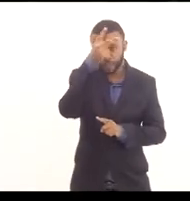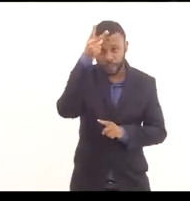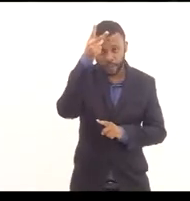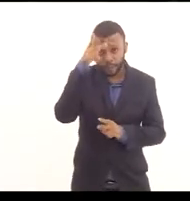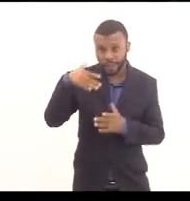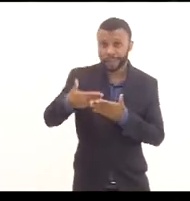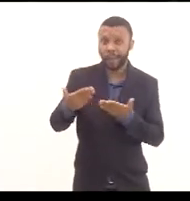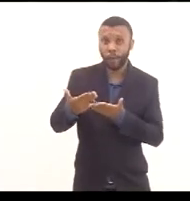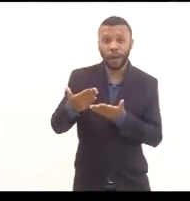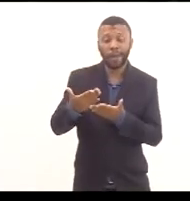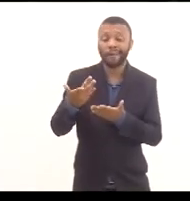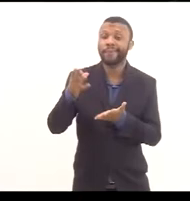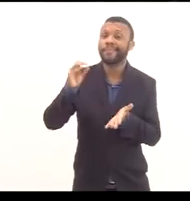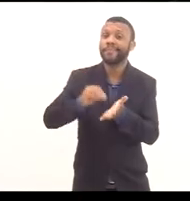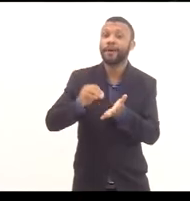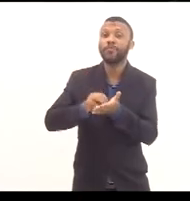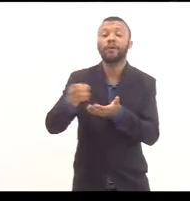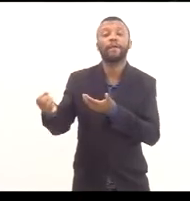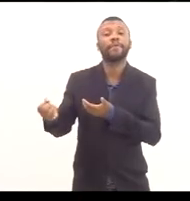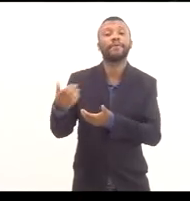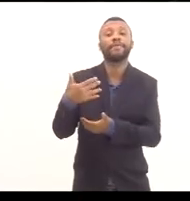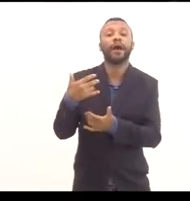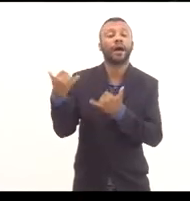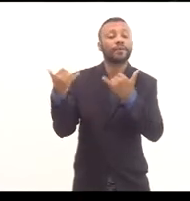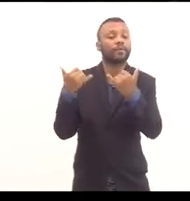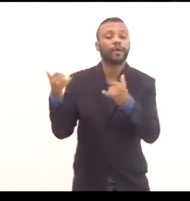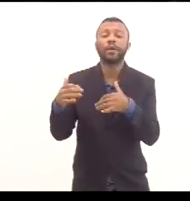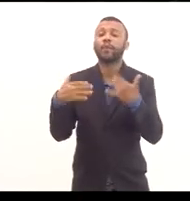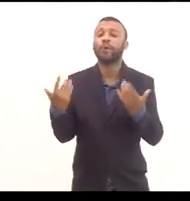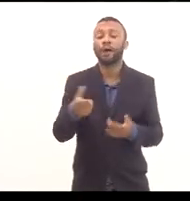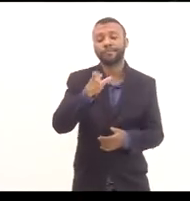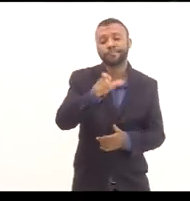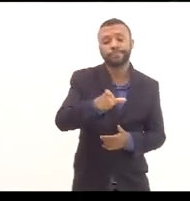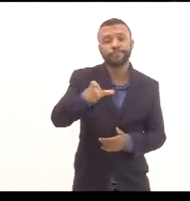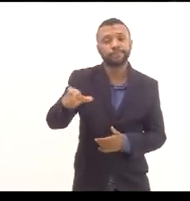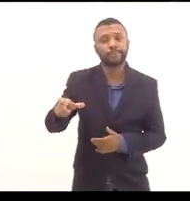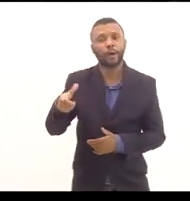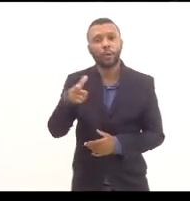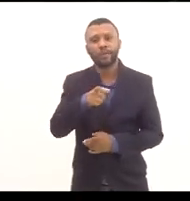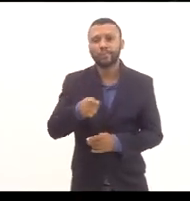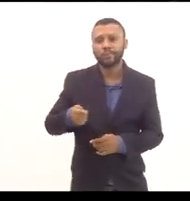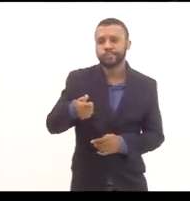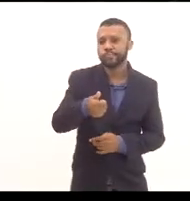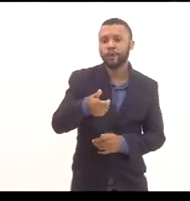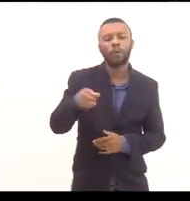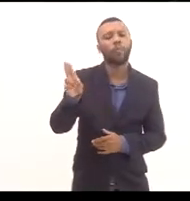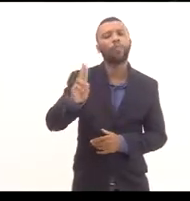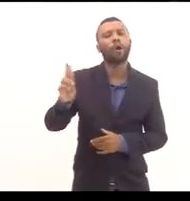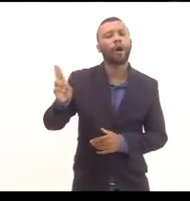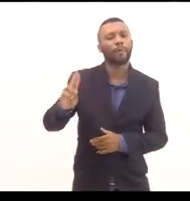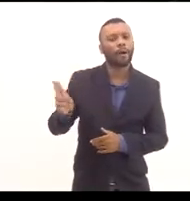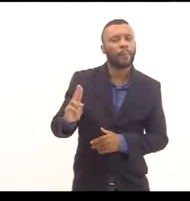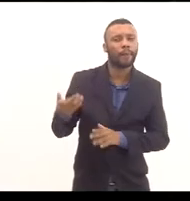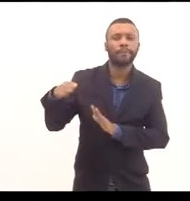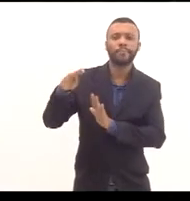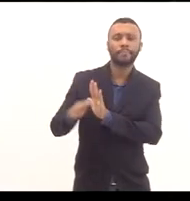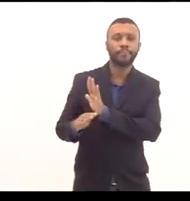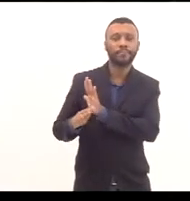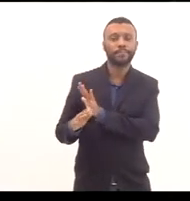mandou as informações de quais seriam esses beneficiados então Ou seja a 15